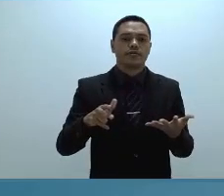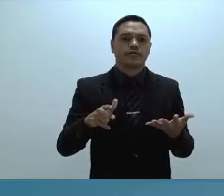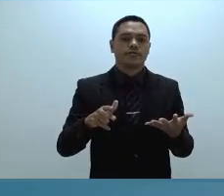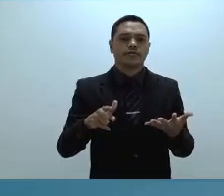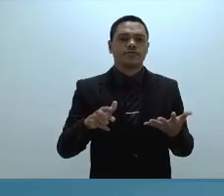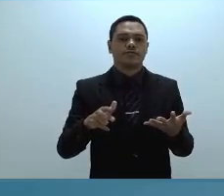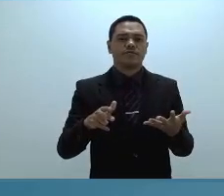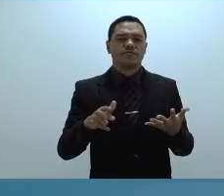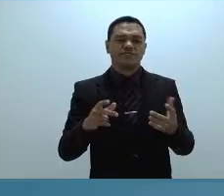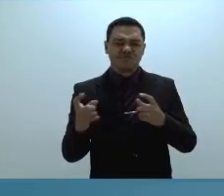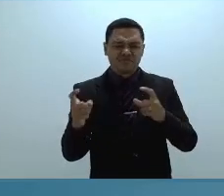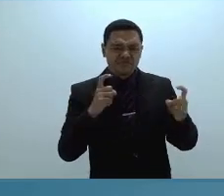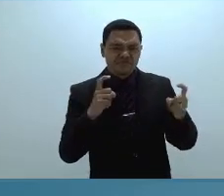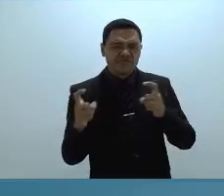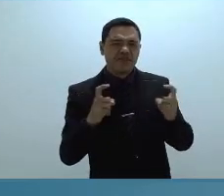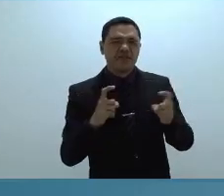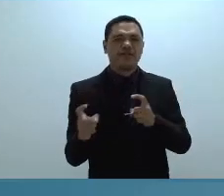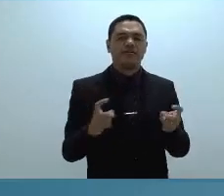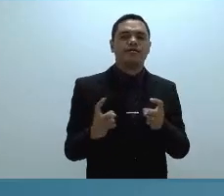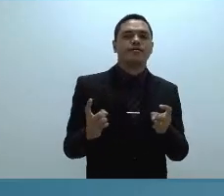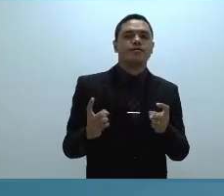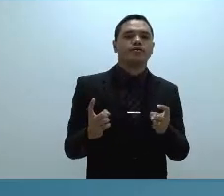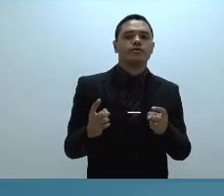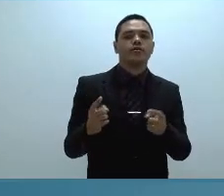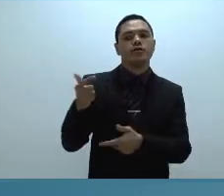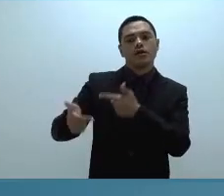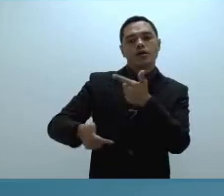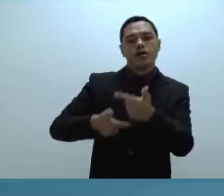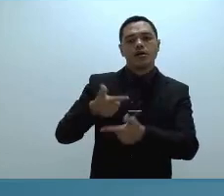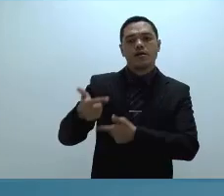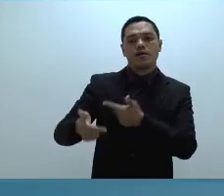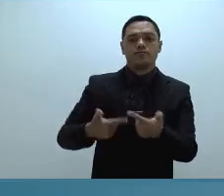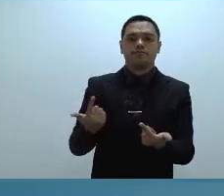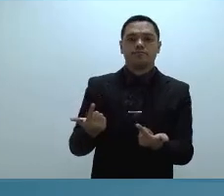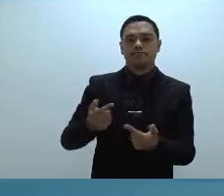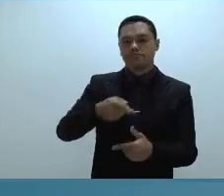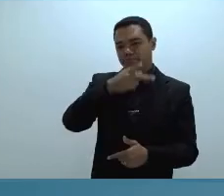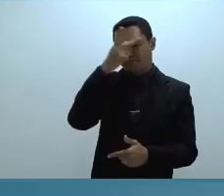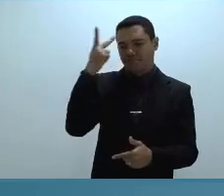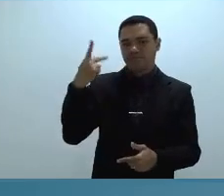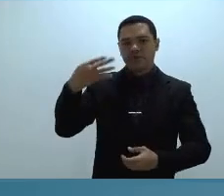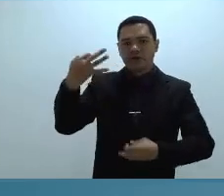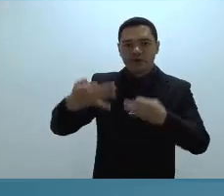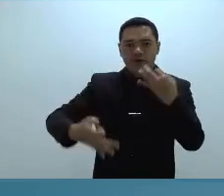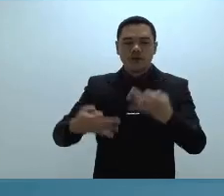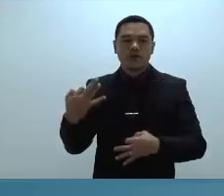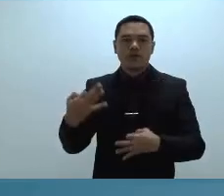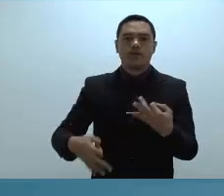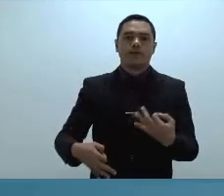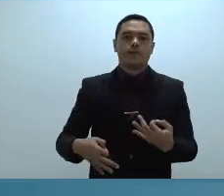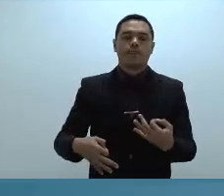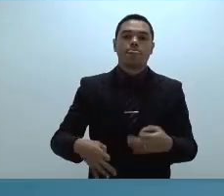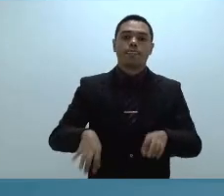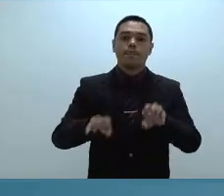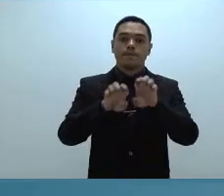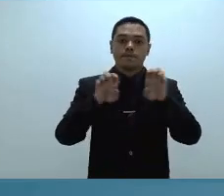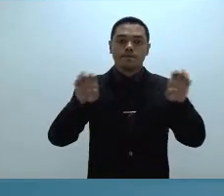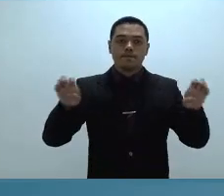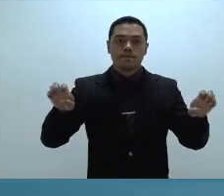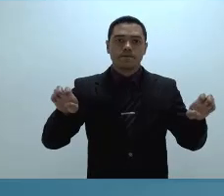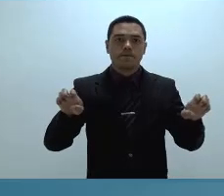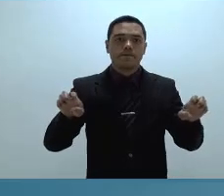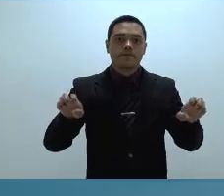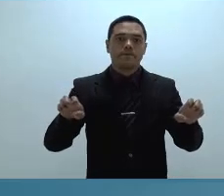prestação adequada do serviço público pelas pessoas jurídicas concessionárias. A emenda do julgado citado exaure a questão da